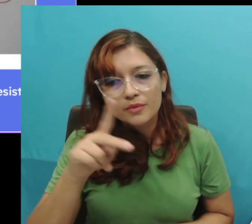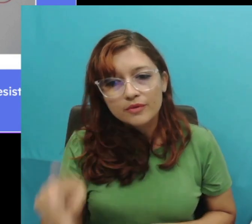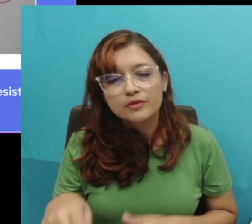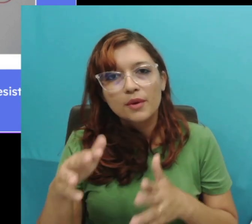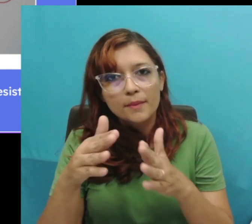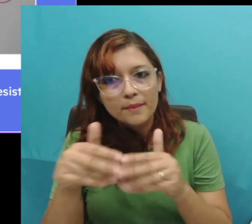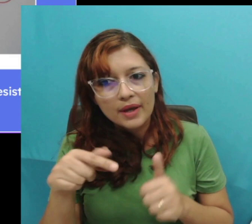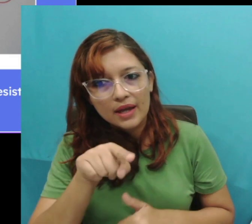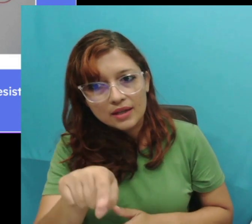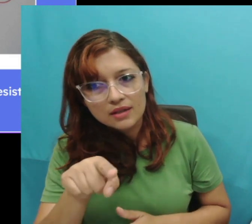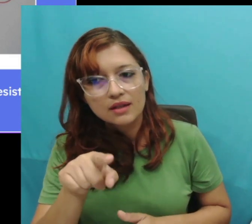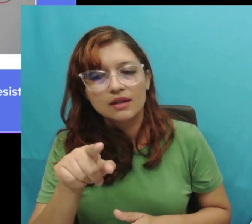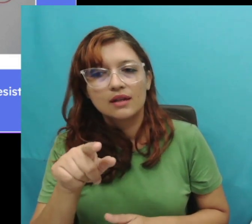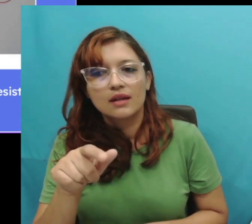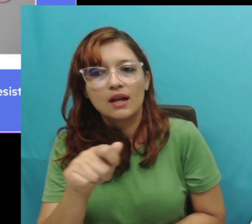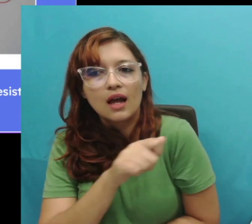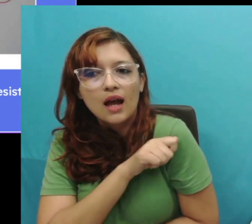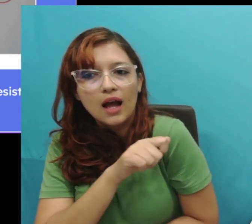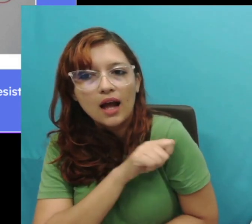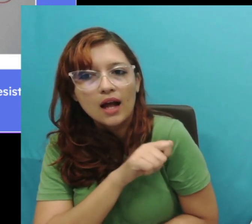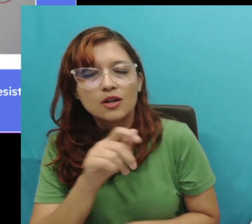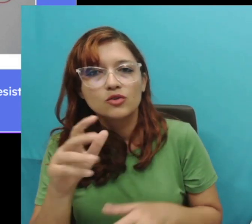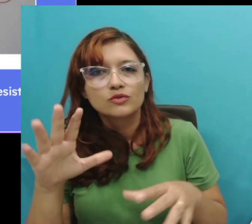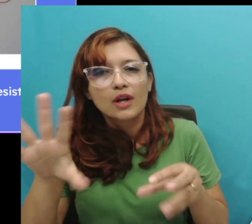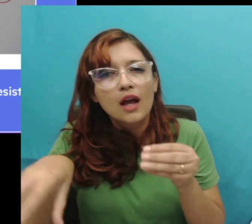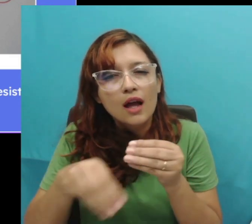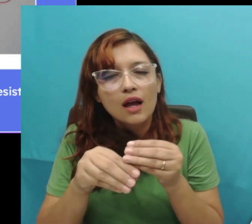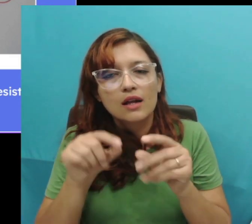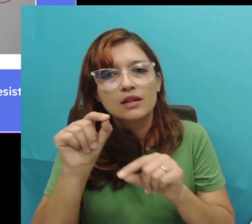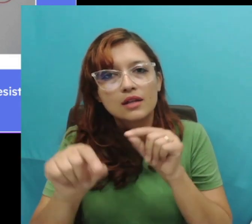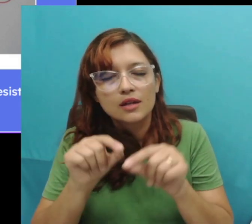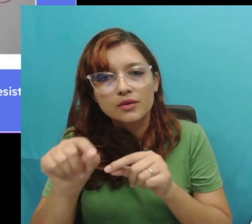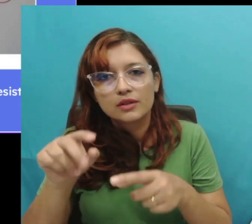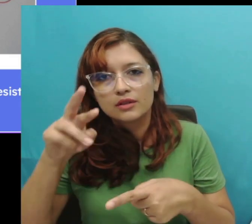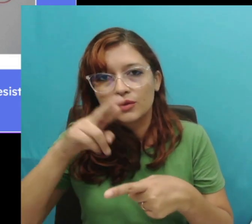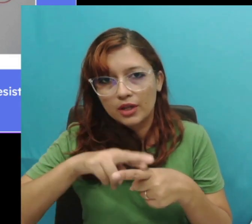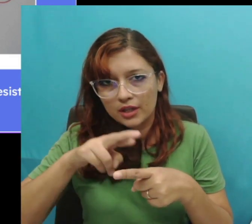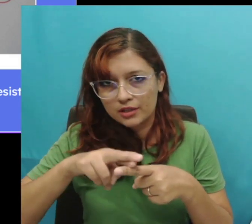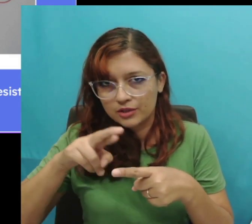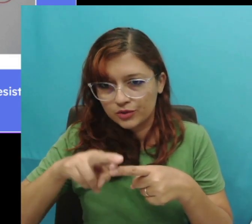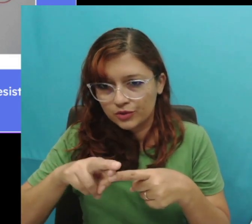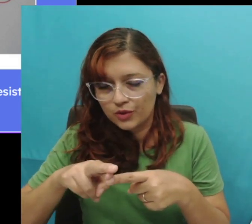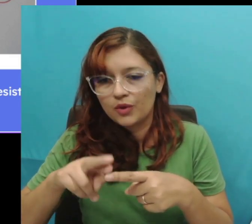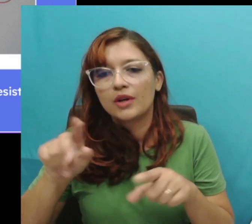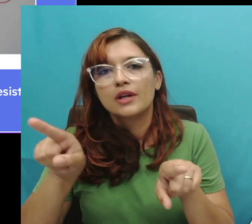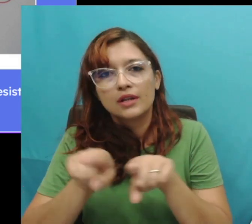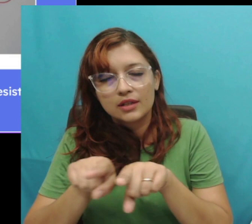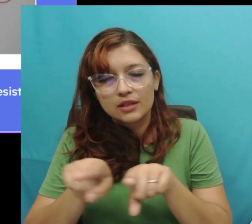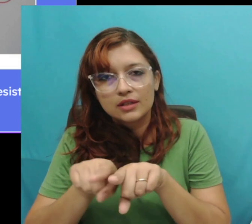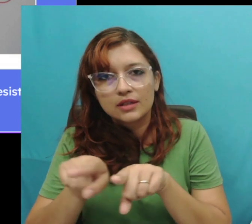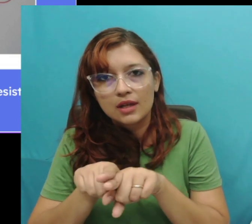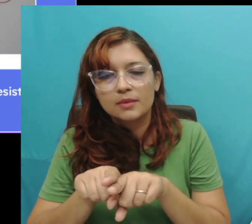Em seguida, o professor pediu para que eles acrescentassem a esse circuito